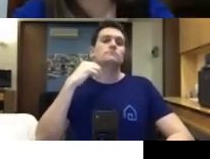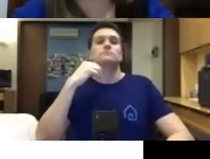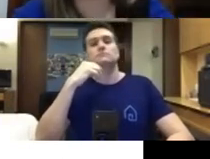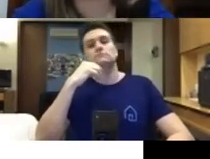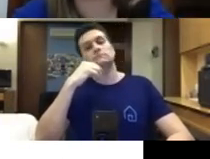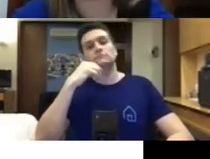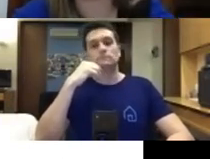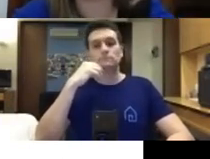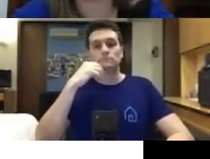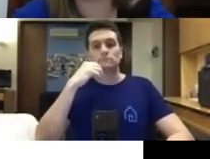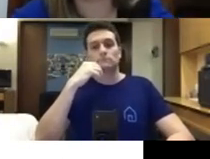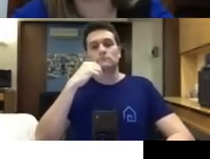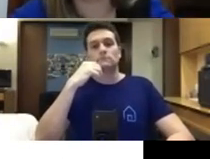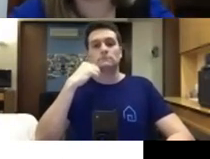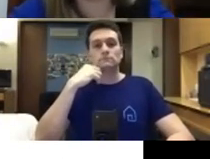adiante.